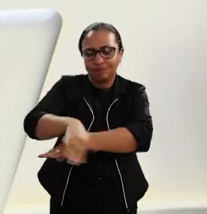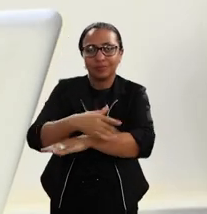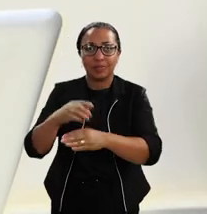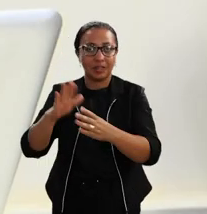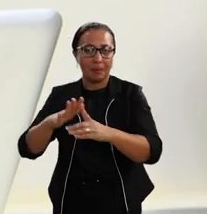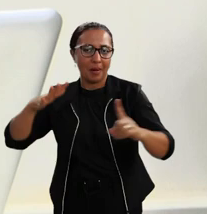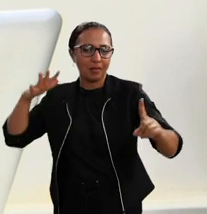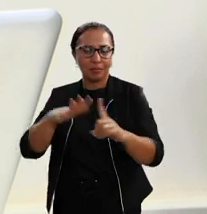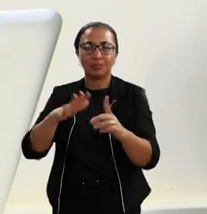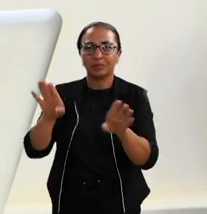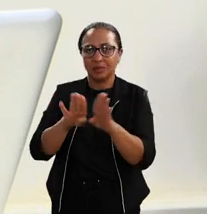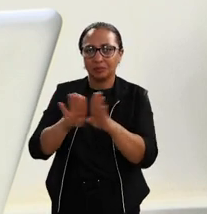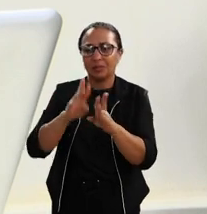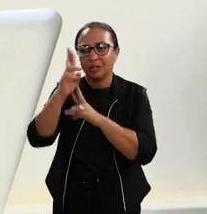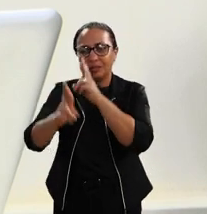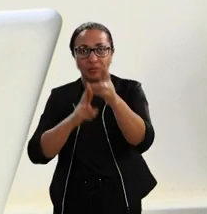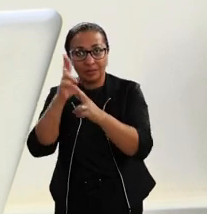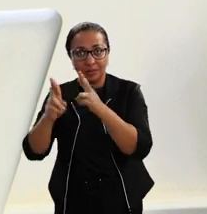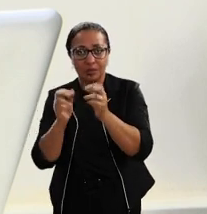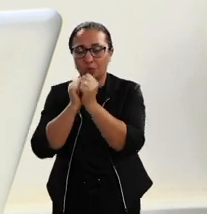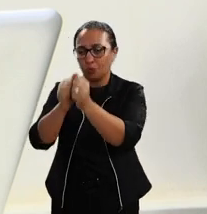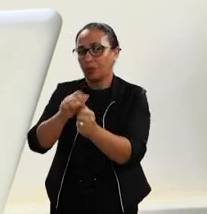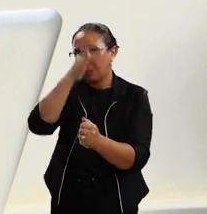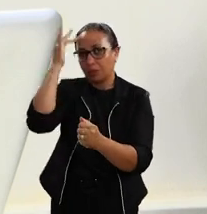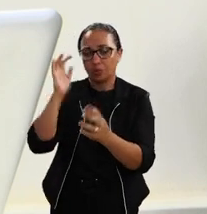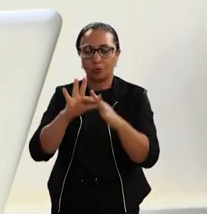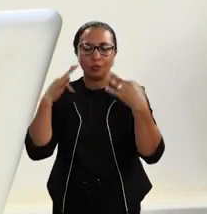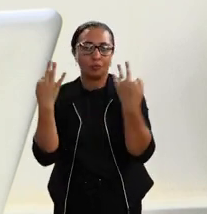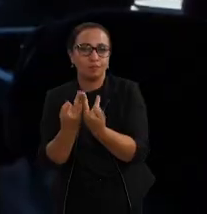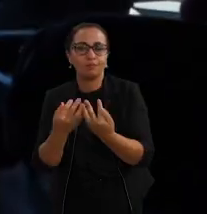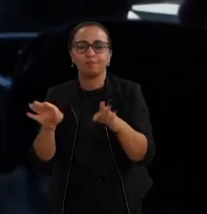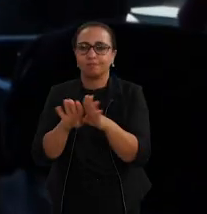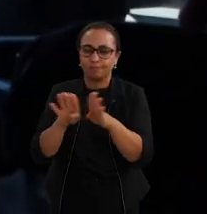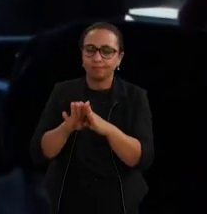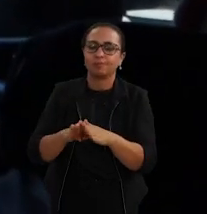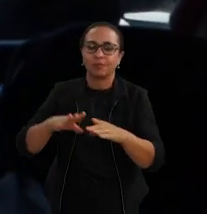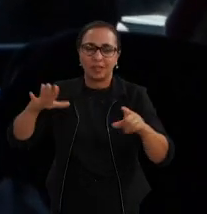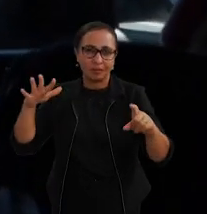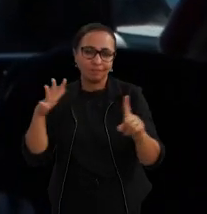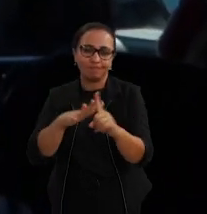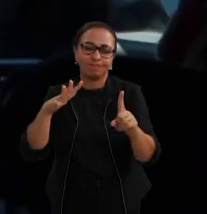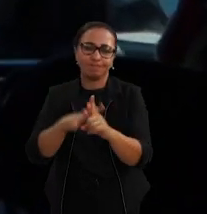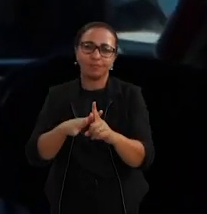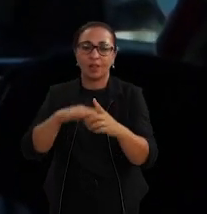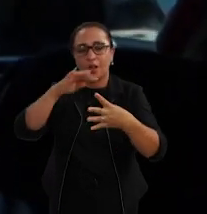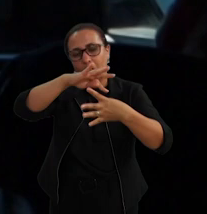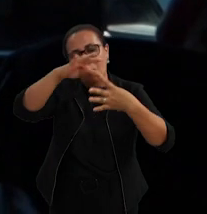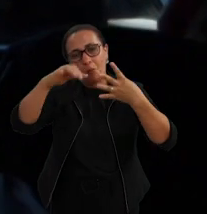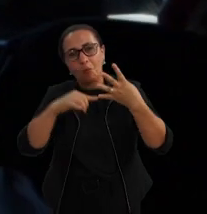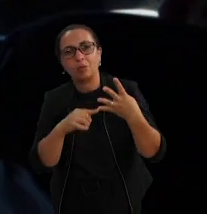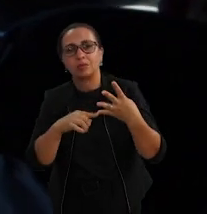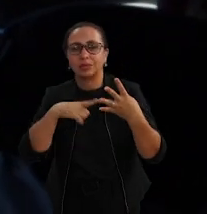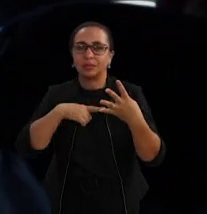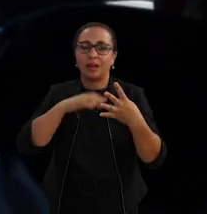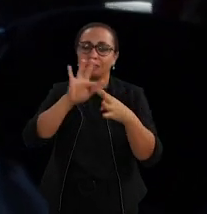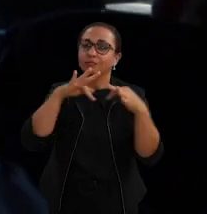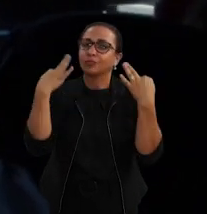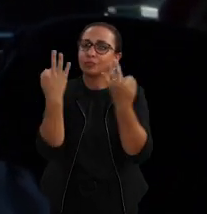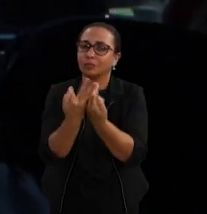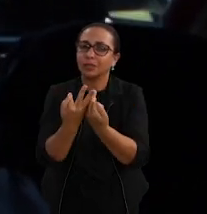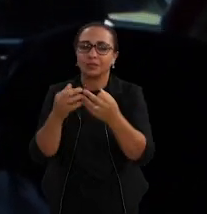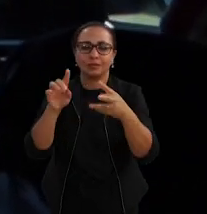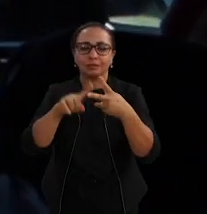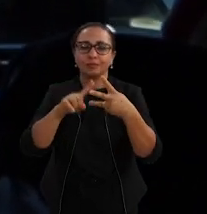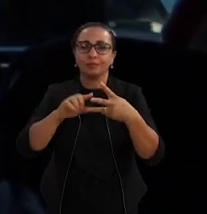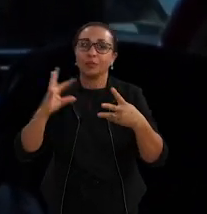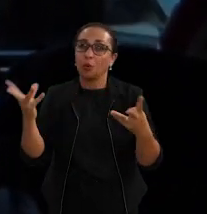isso acaba impactando também na relação dele com seus familiares, isso acaba também impactando esses quatro aspectos, eles acabam impactando